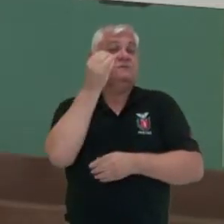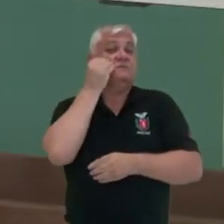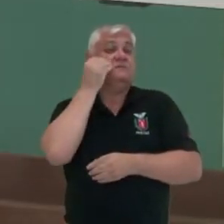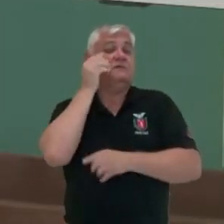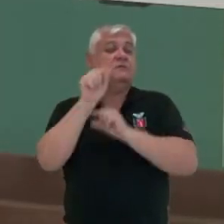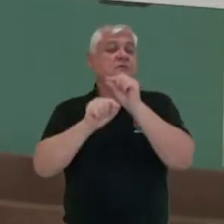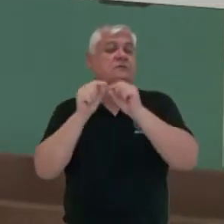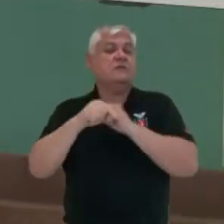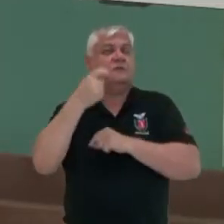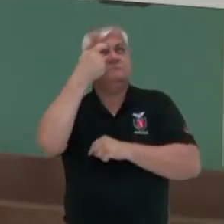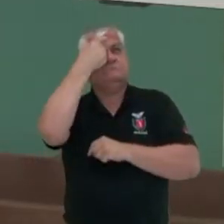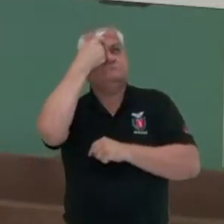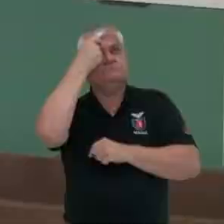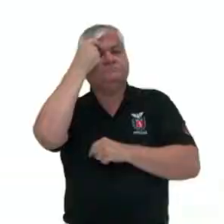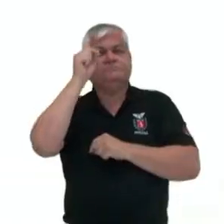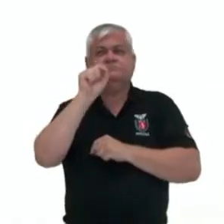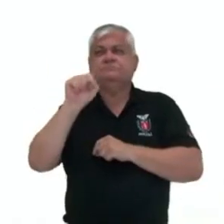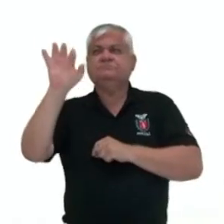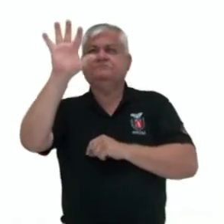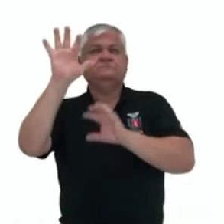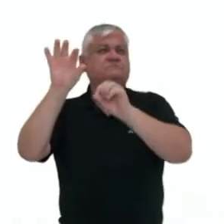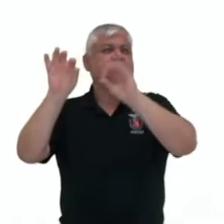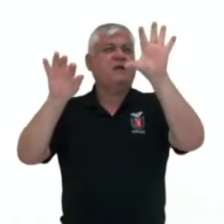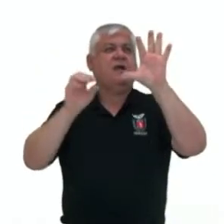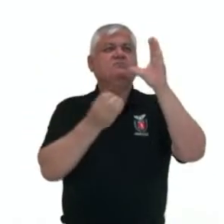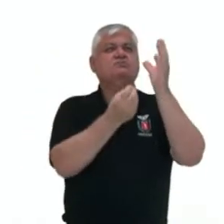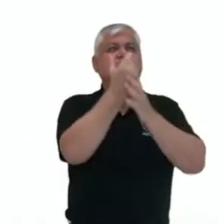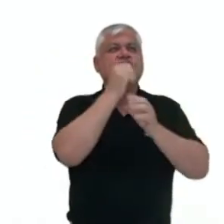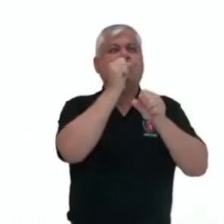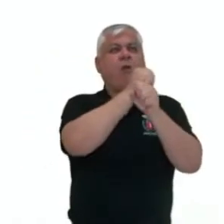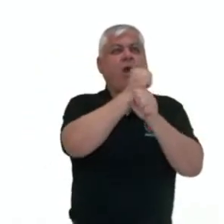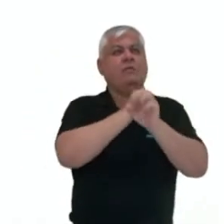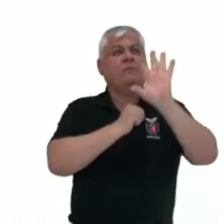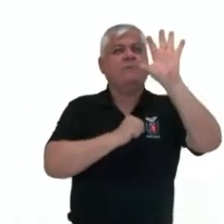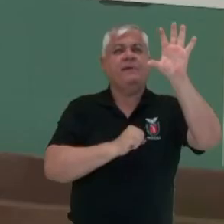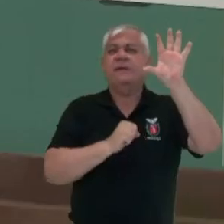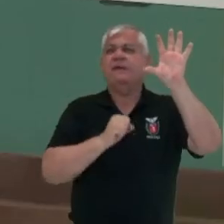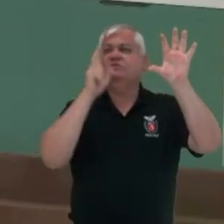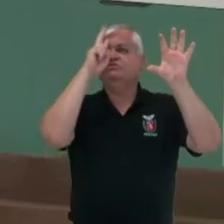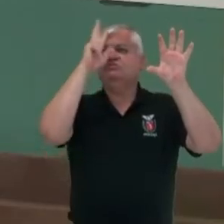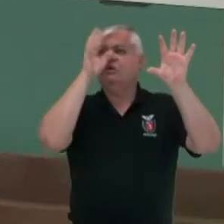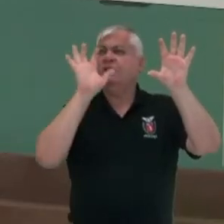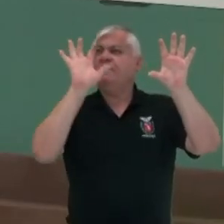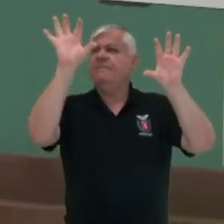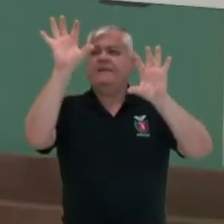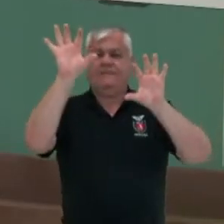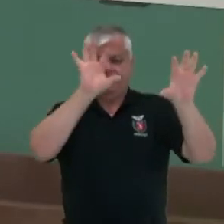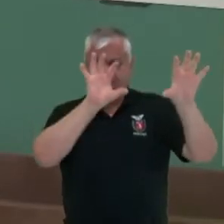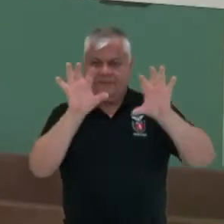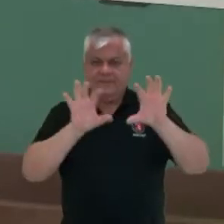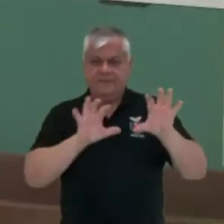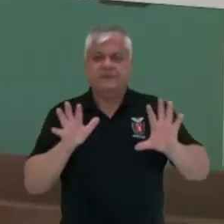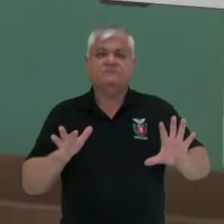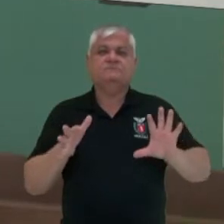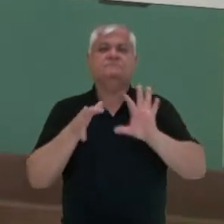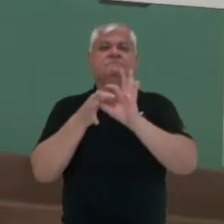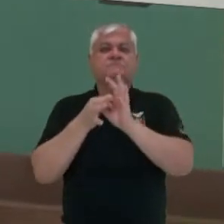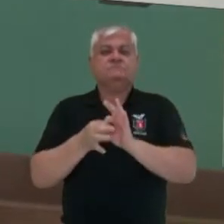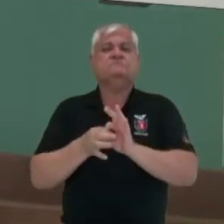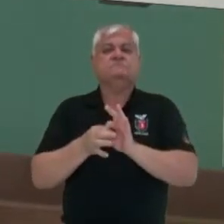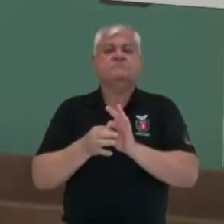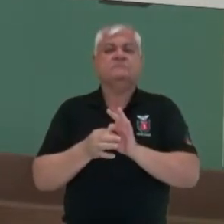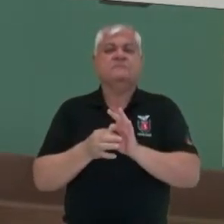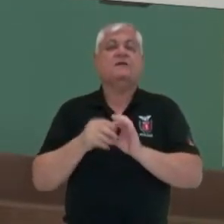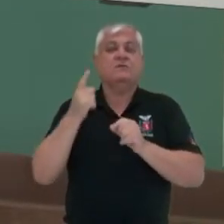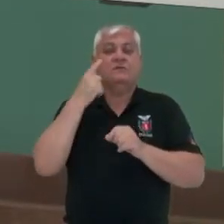mapa mental, colocar lá, né, o surgimento do boxe ou a história do boxe ali no tema central e vai puxar lá suas ideias